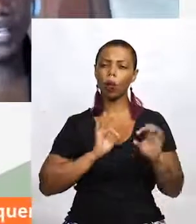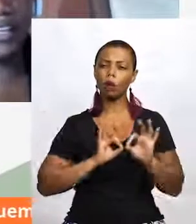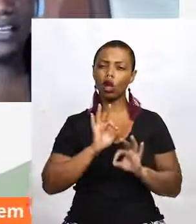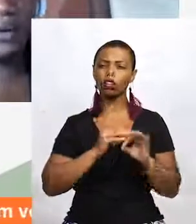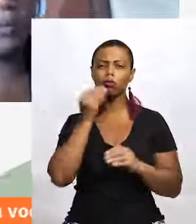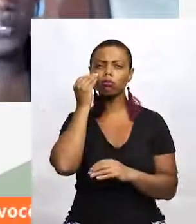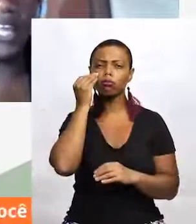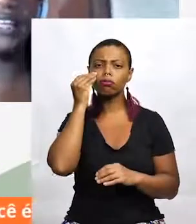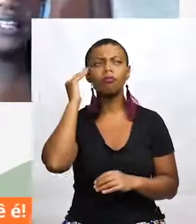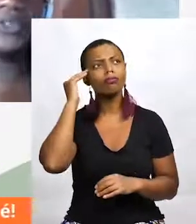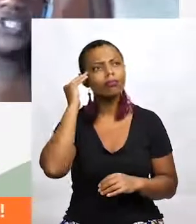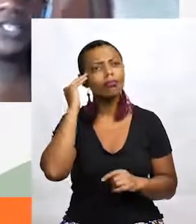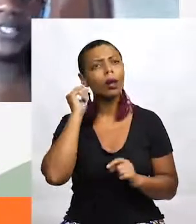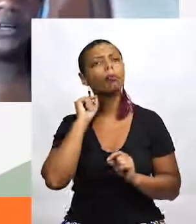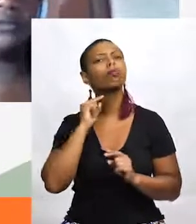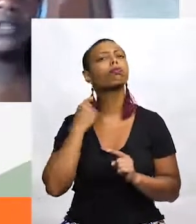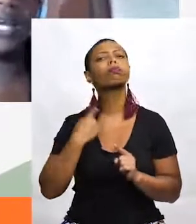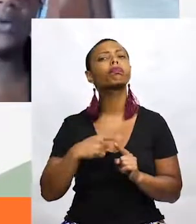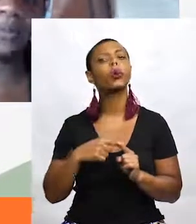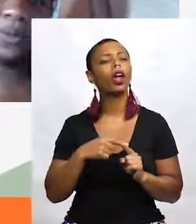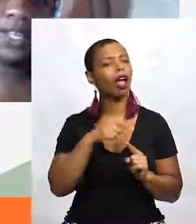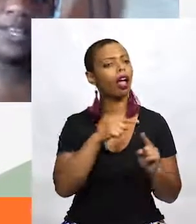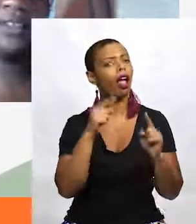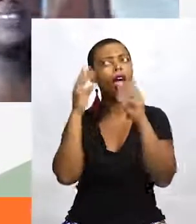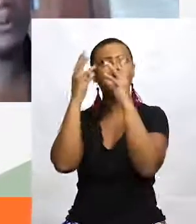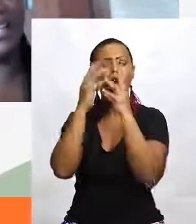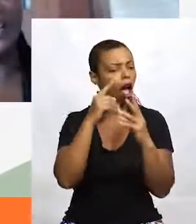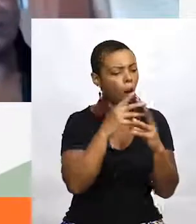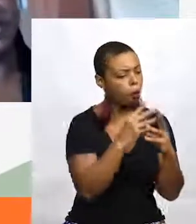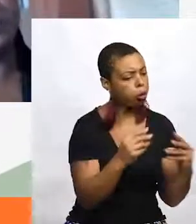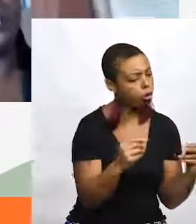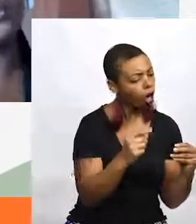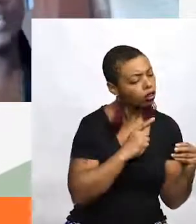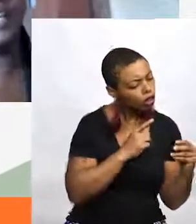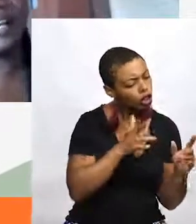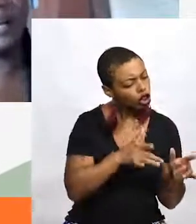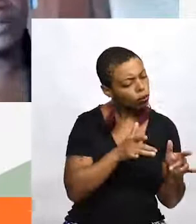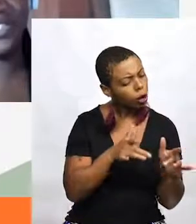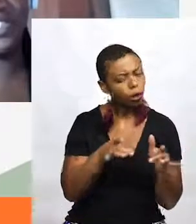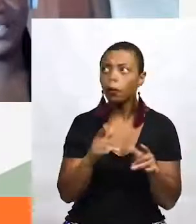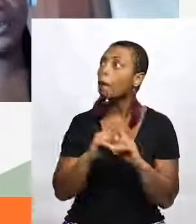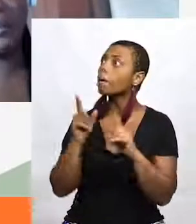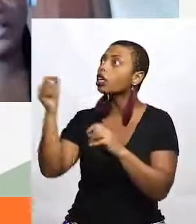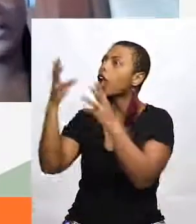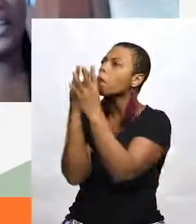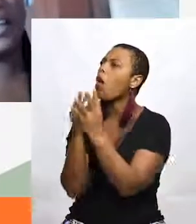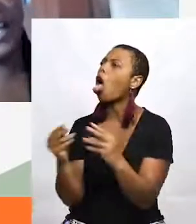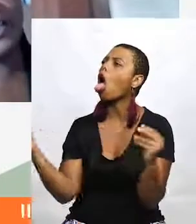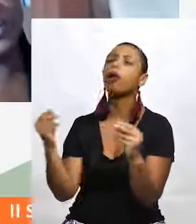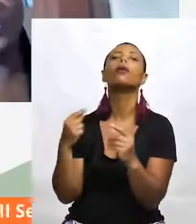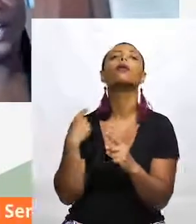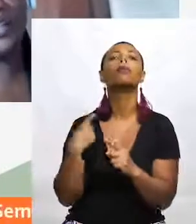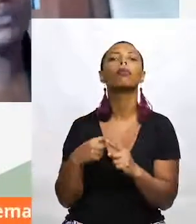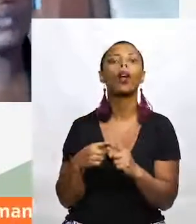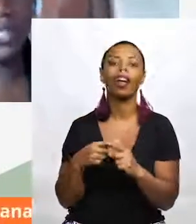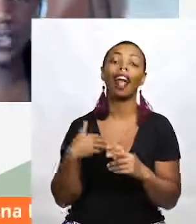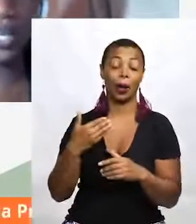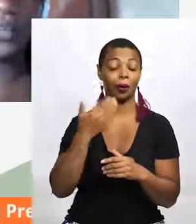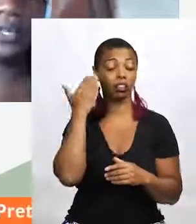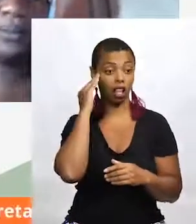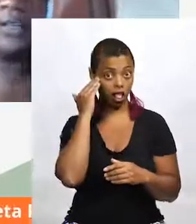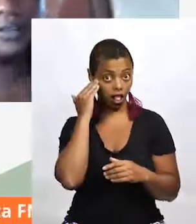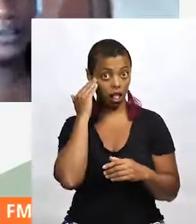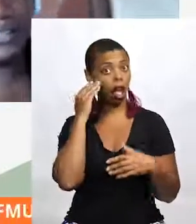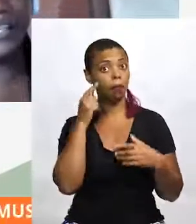tentar responder o porquê da não extinção e, ao responder também o que causa extinção em massa. É isso que eu faço,